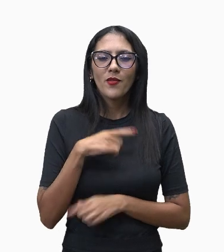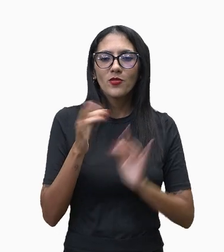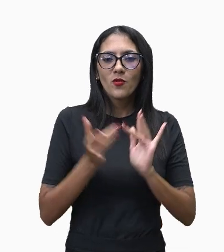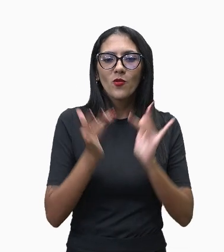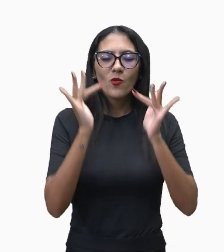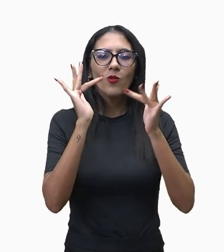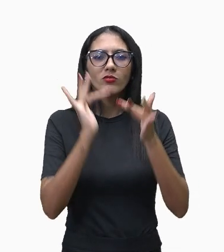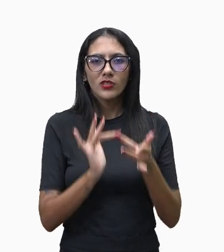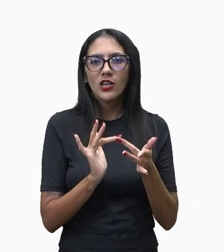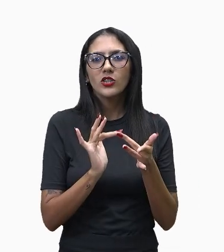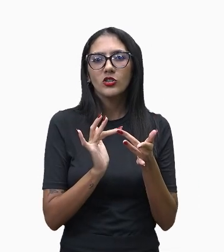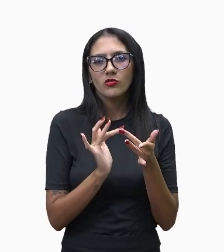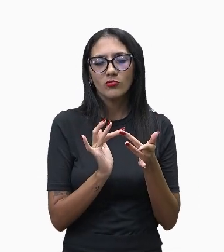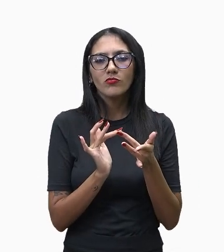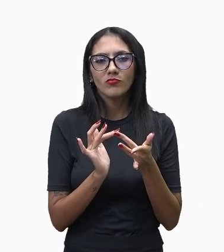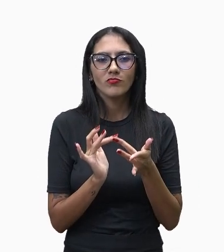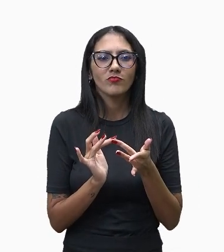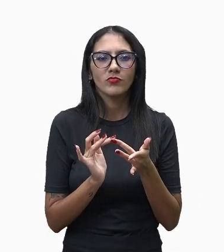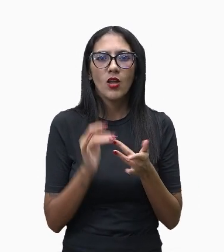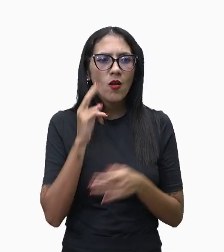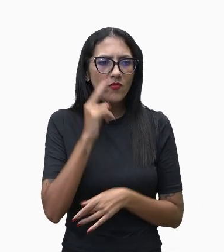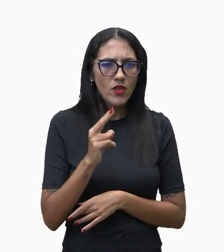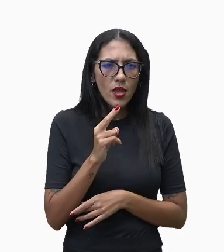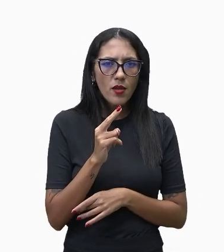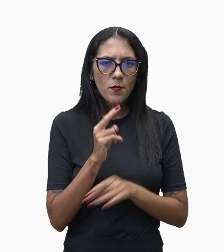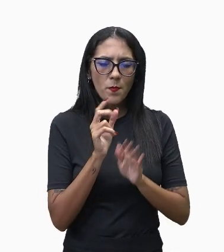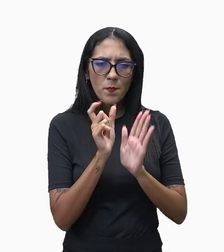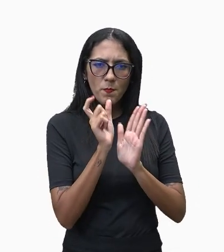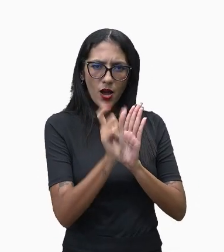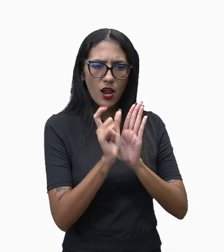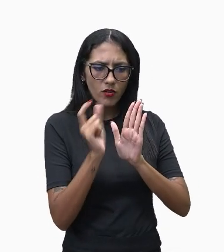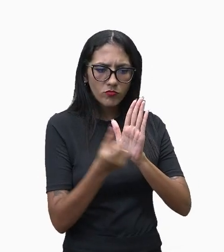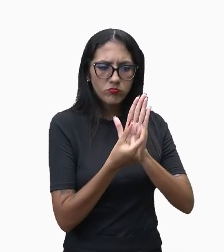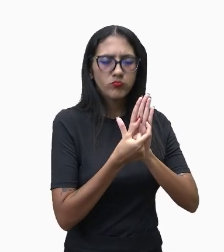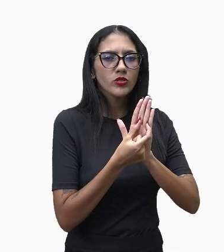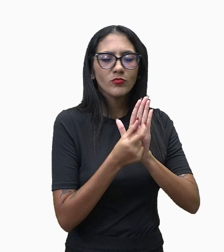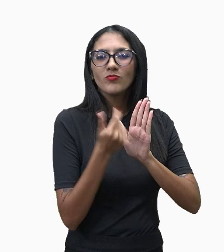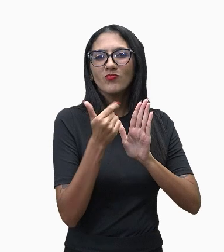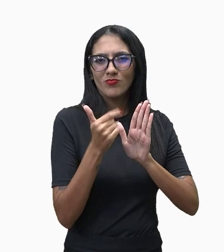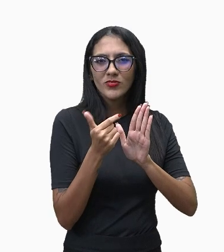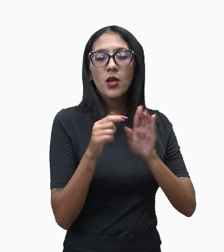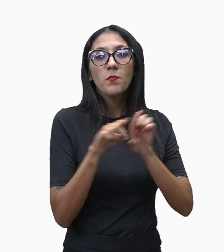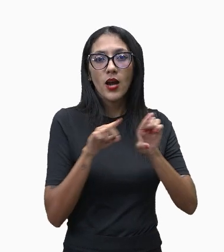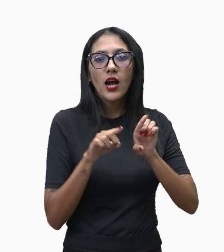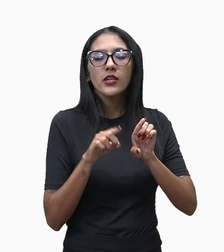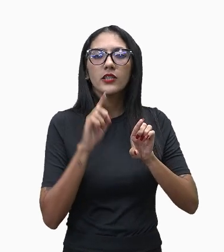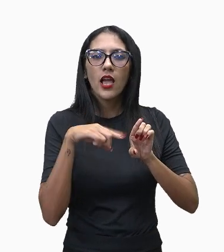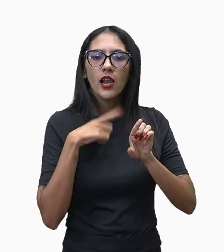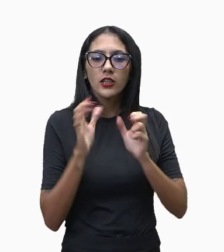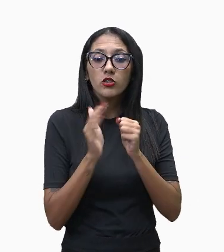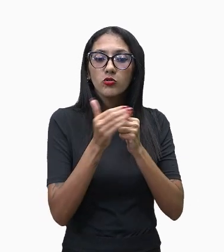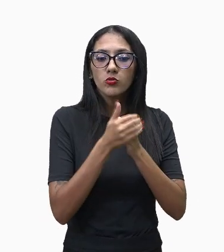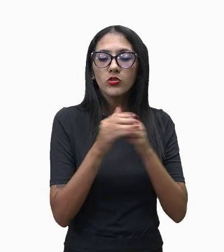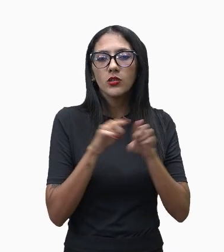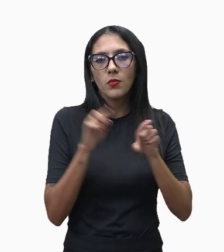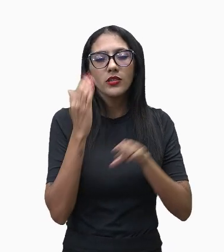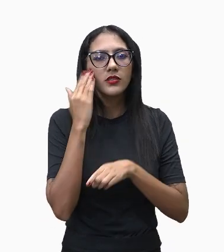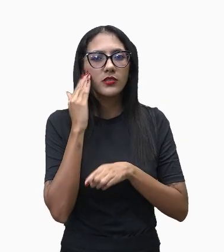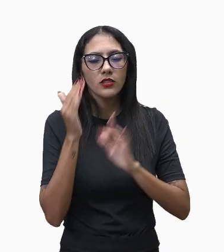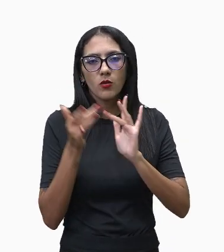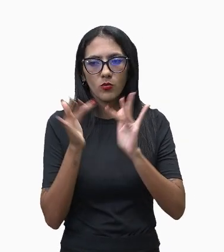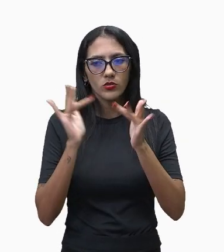quer dizer ali, mesmo que aquele elemento e que aquele termo esteja omitido, tá bom?